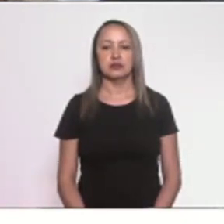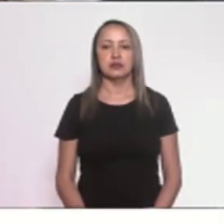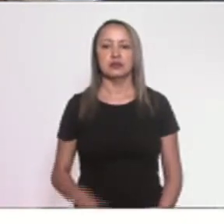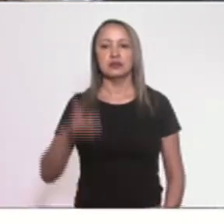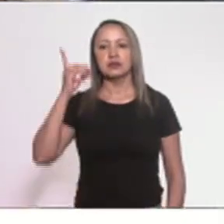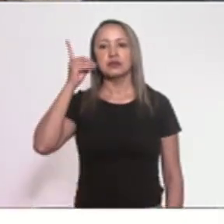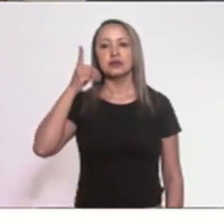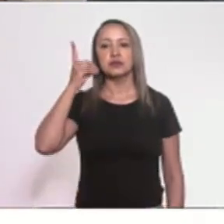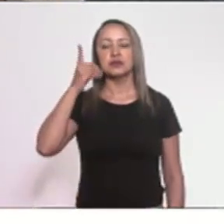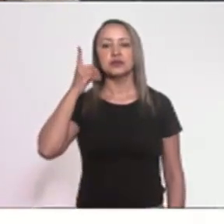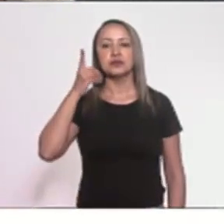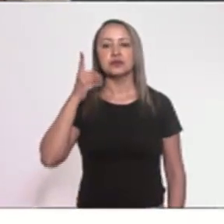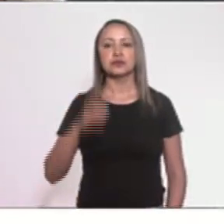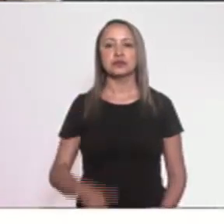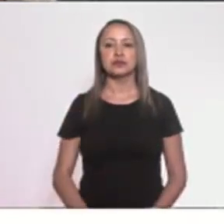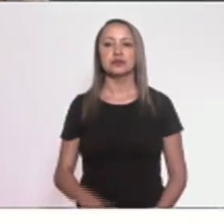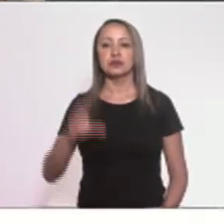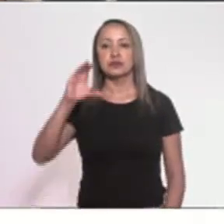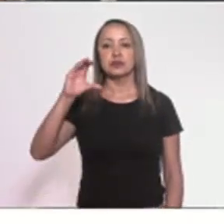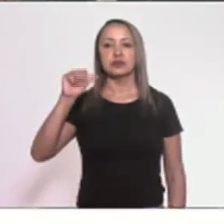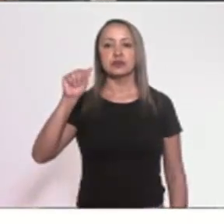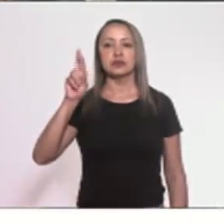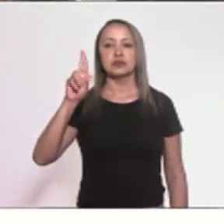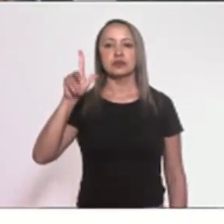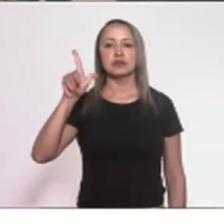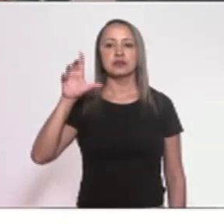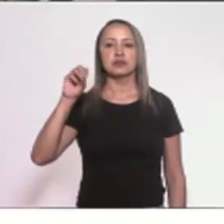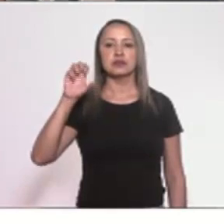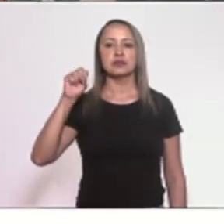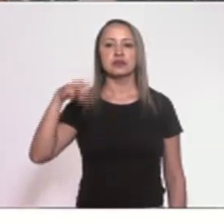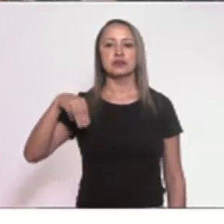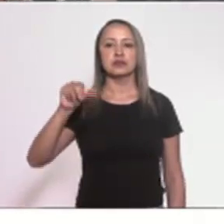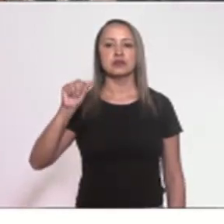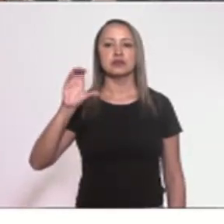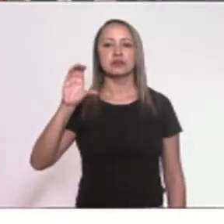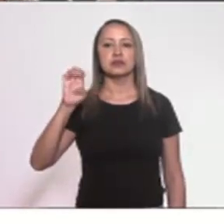Deputado Carlos Macedo.